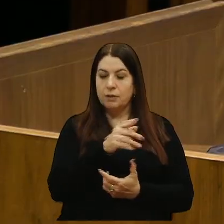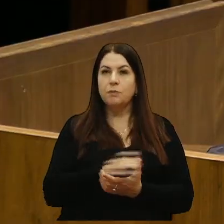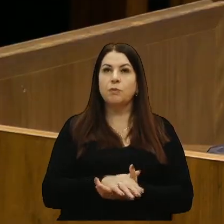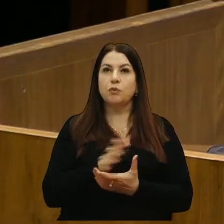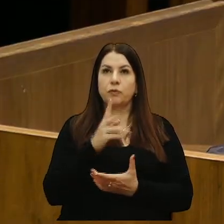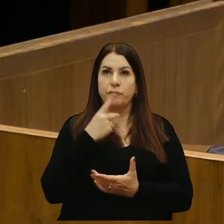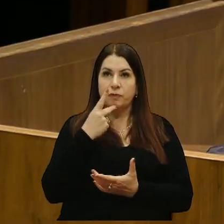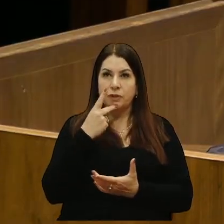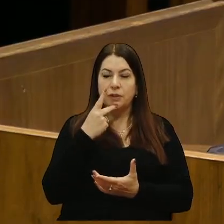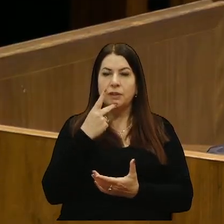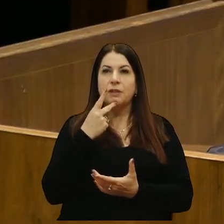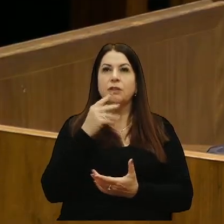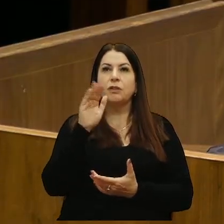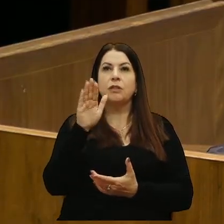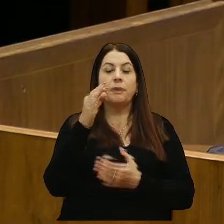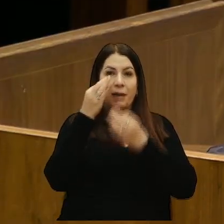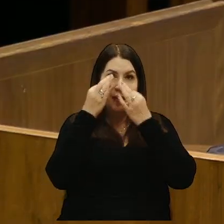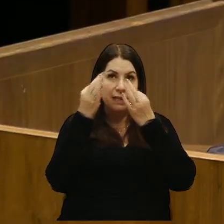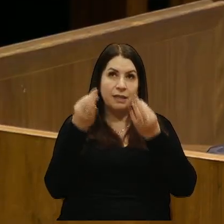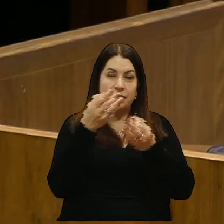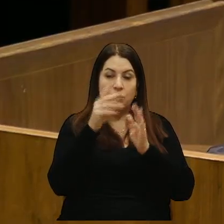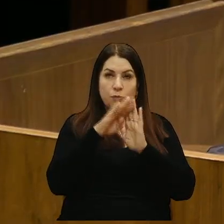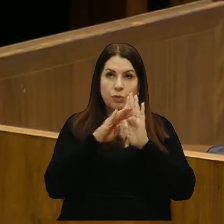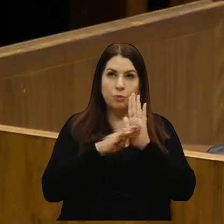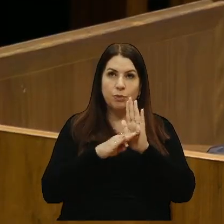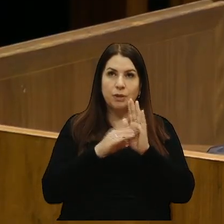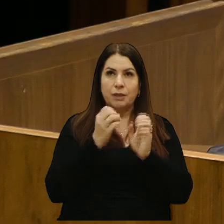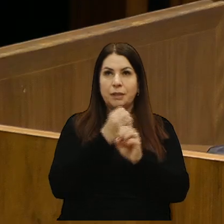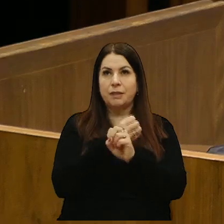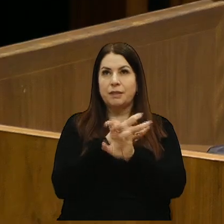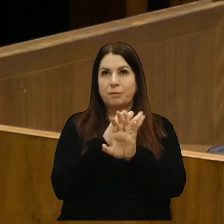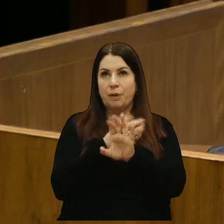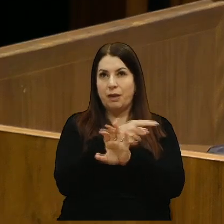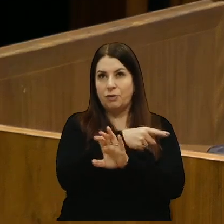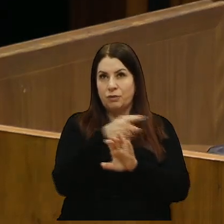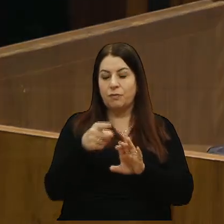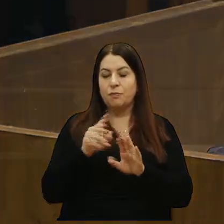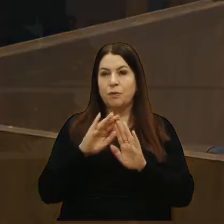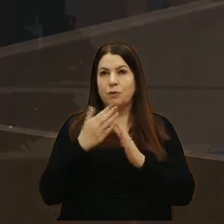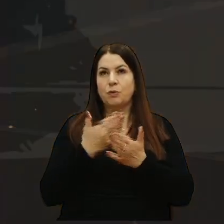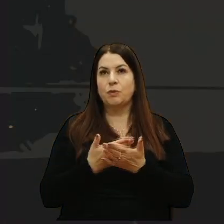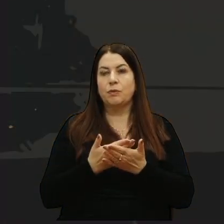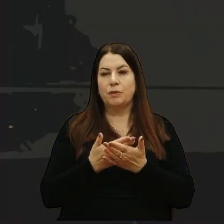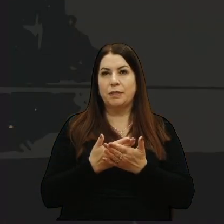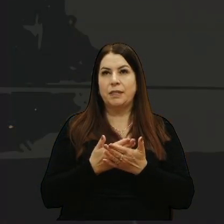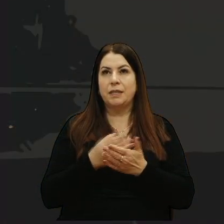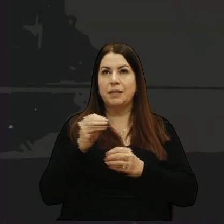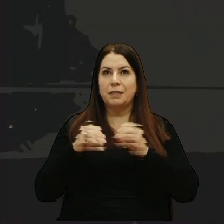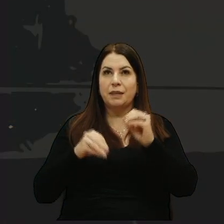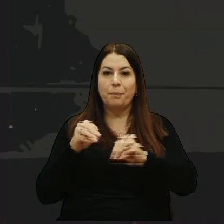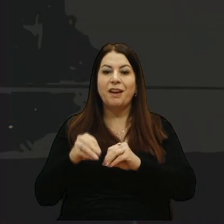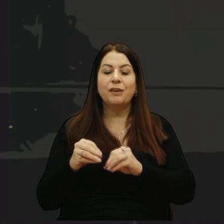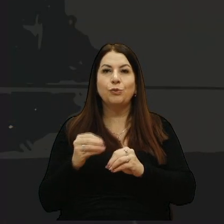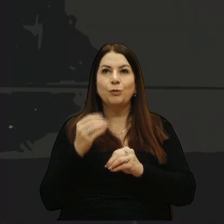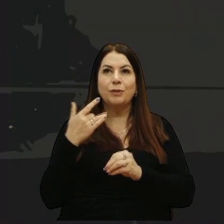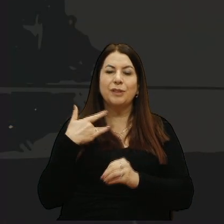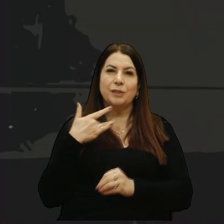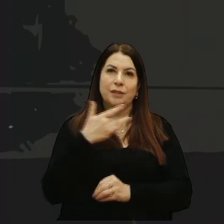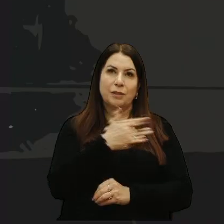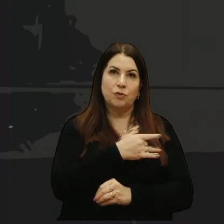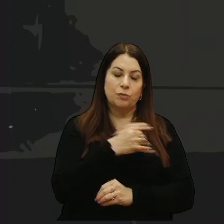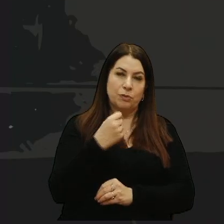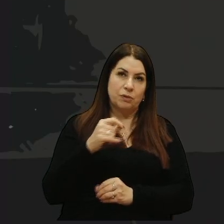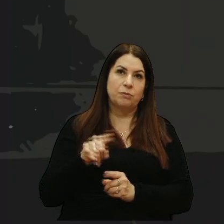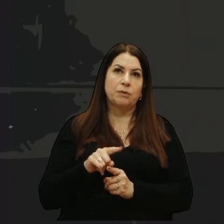já falei, chama atenção esse programa da SMED para escolas, que é Semeando Saúde, que a gente também